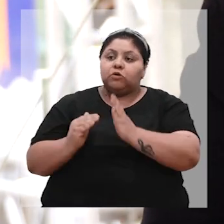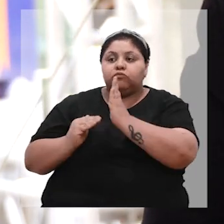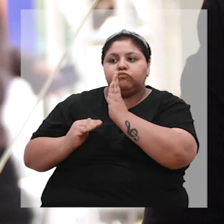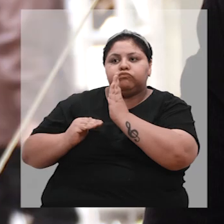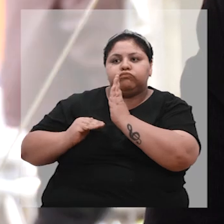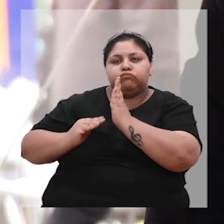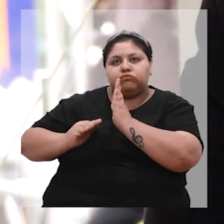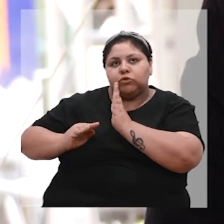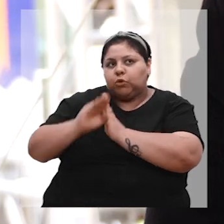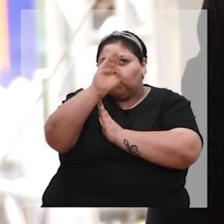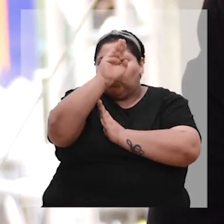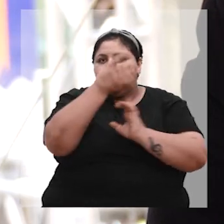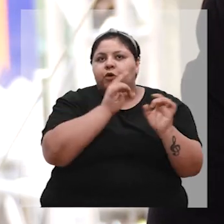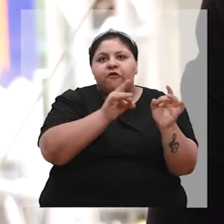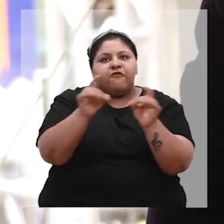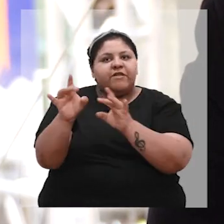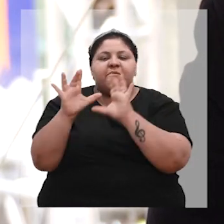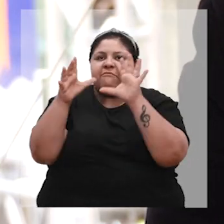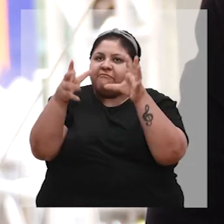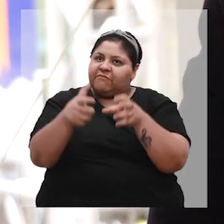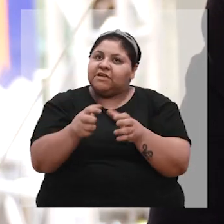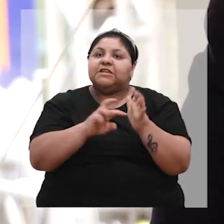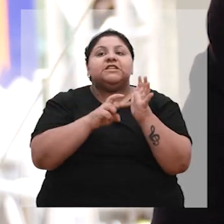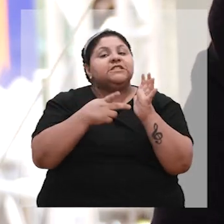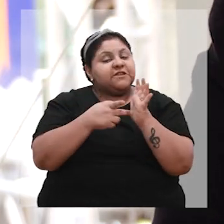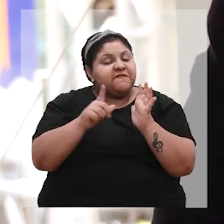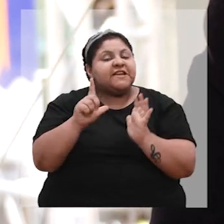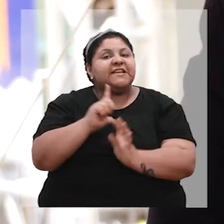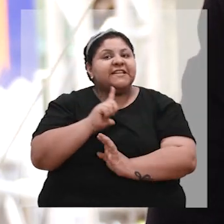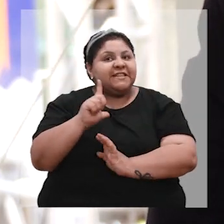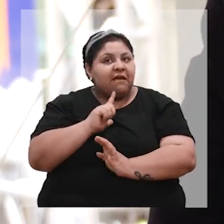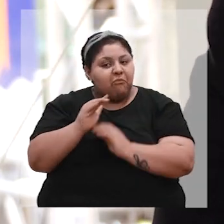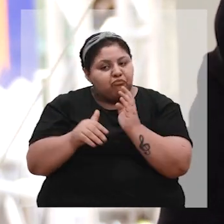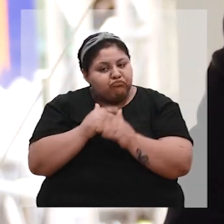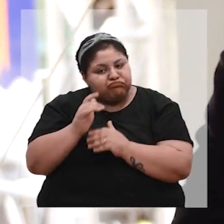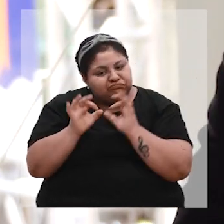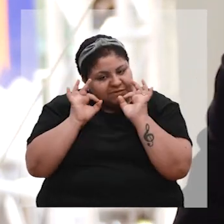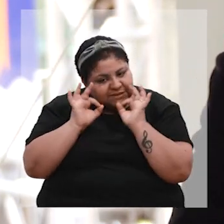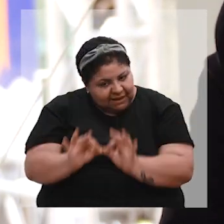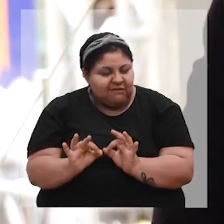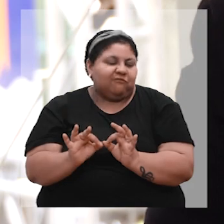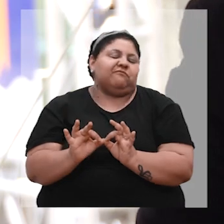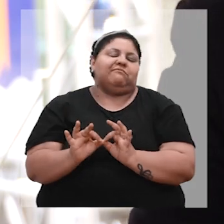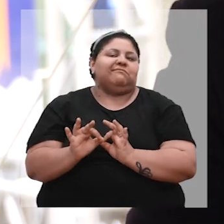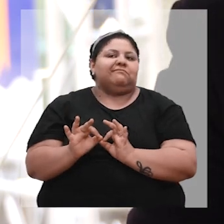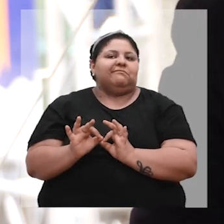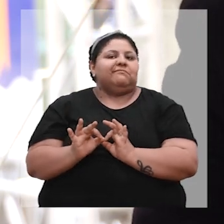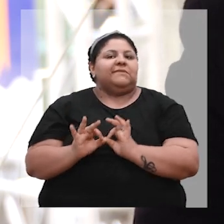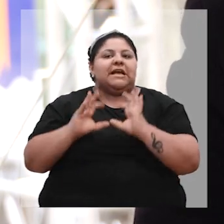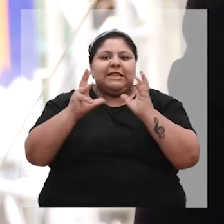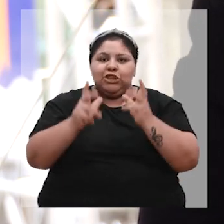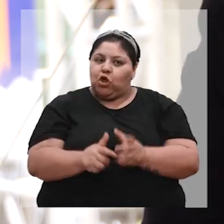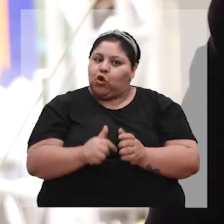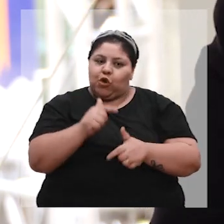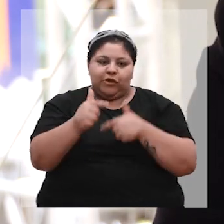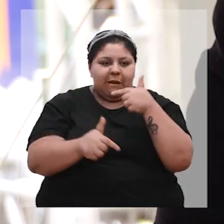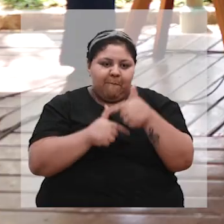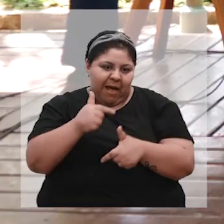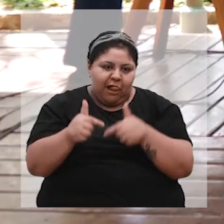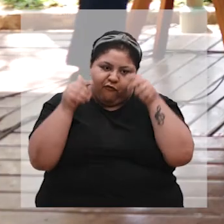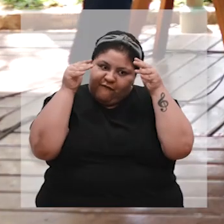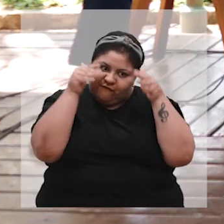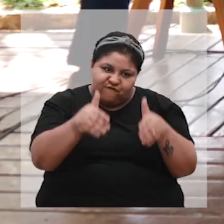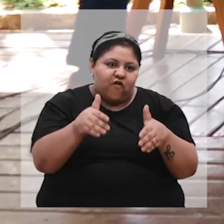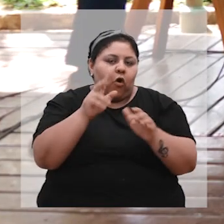aumento gradativo de venda para todo mundo, o que significa que tem andado num caminho correto toda a nossa dedicação, toda,